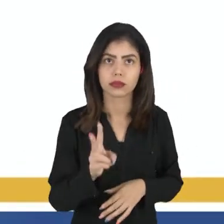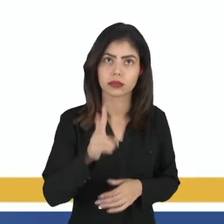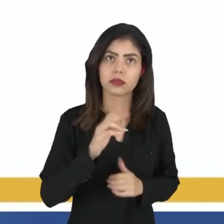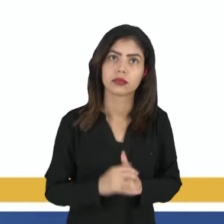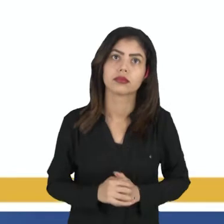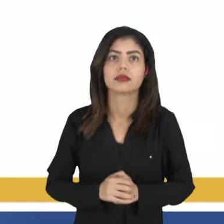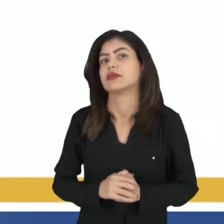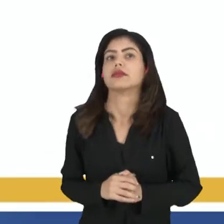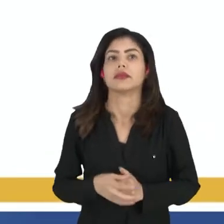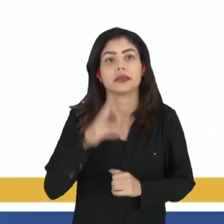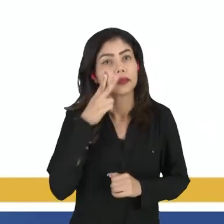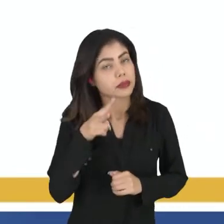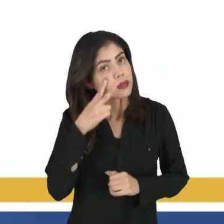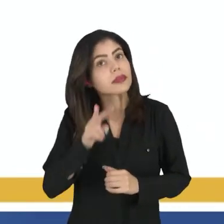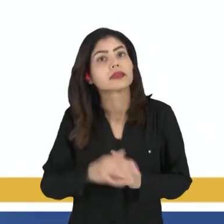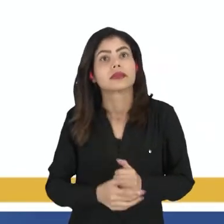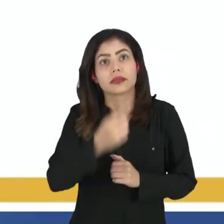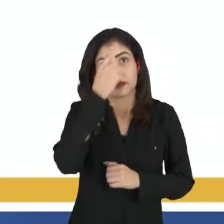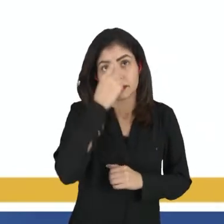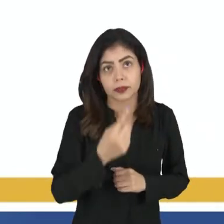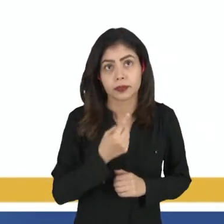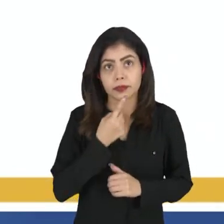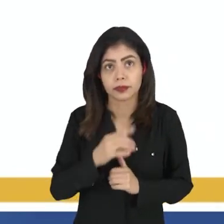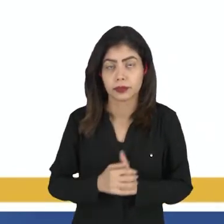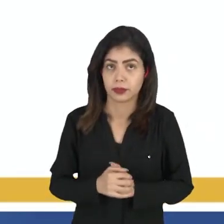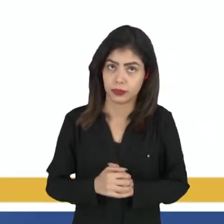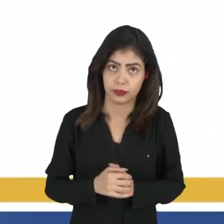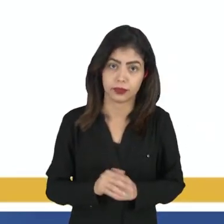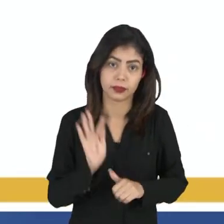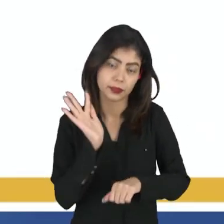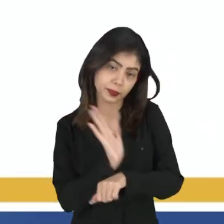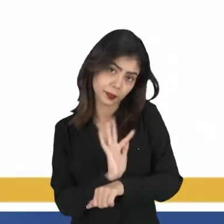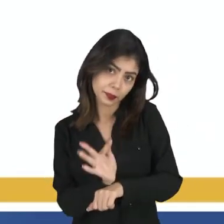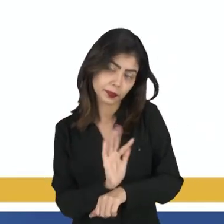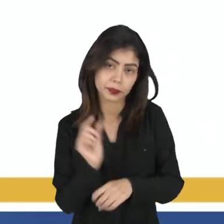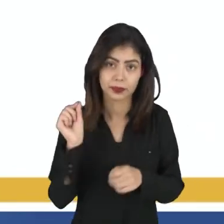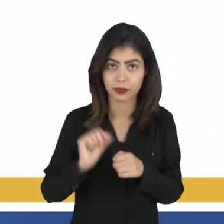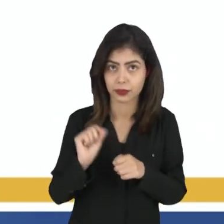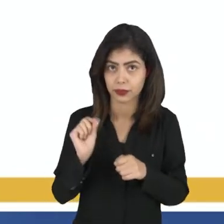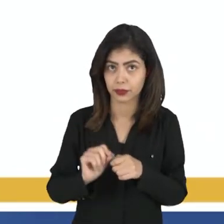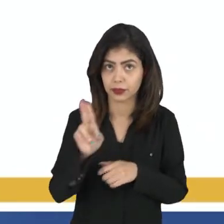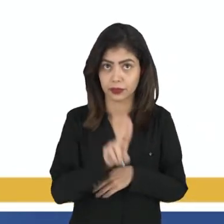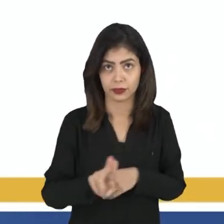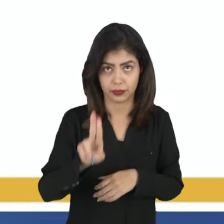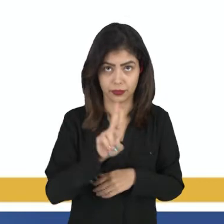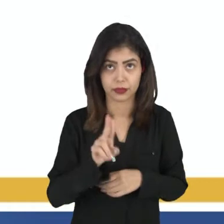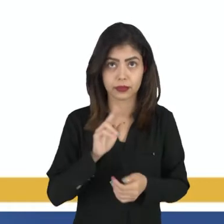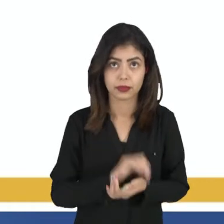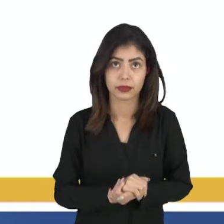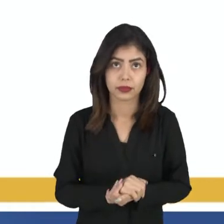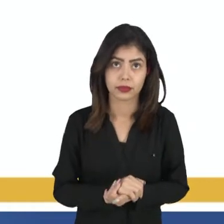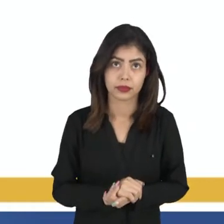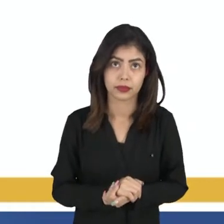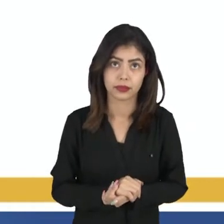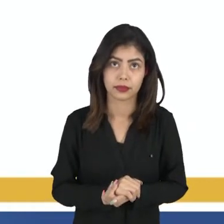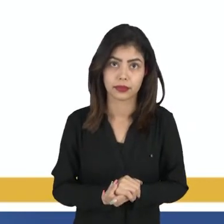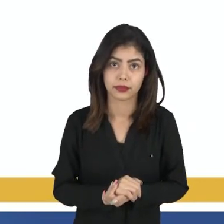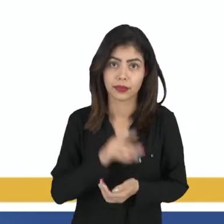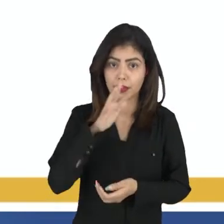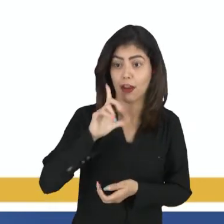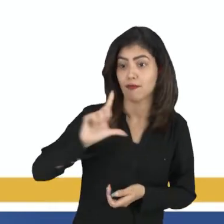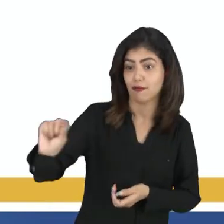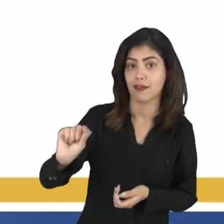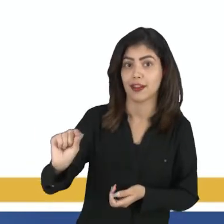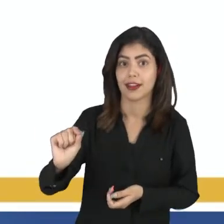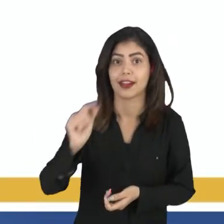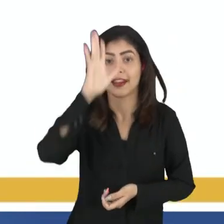contínuo. E aí vocês estão vendo na imagem um filme que foi feito utilizando essa técnica que é a fuga das